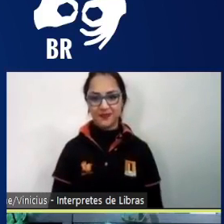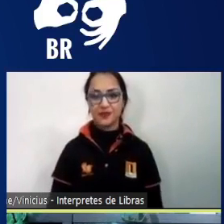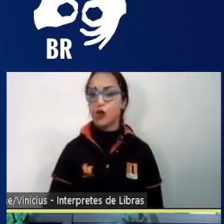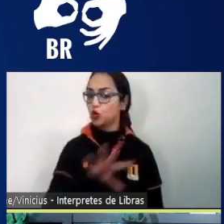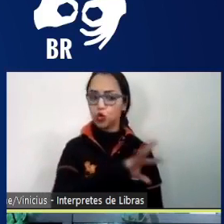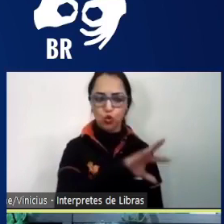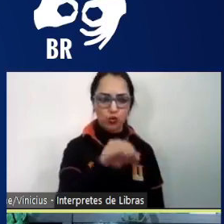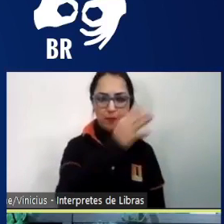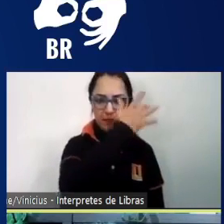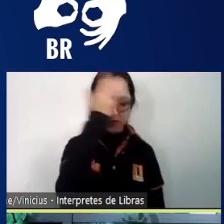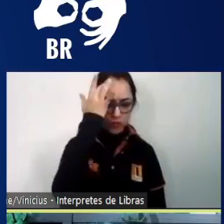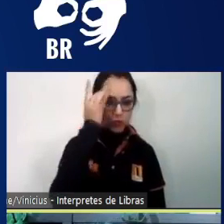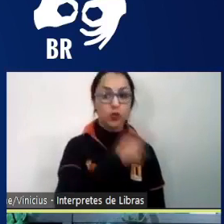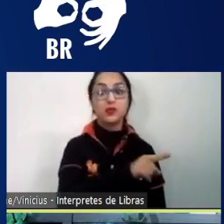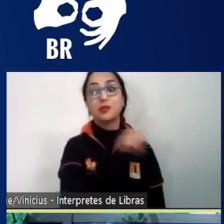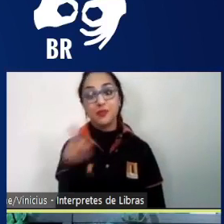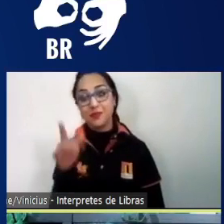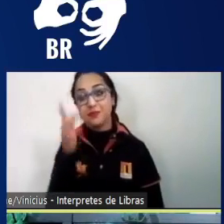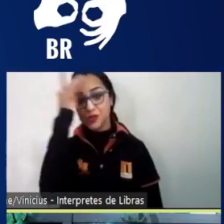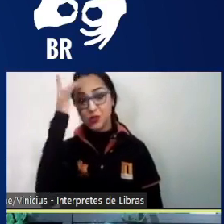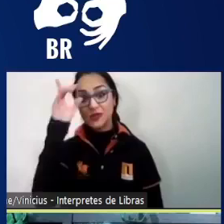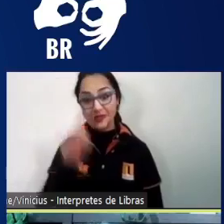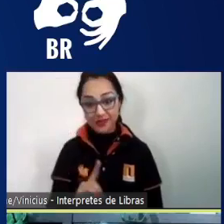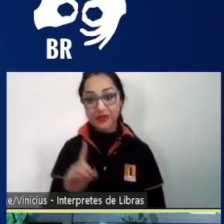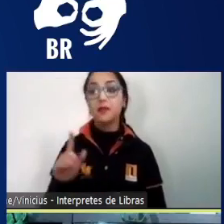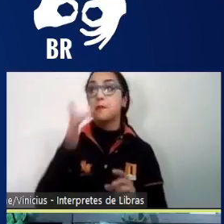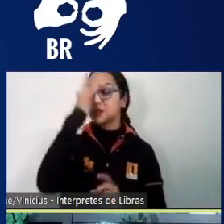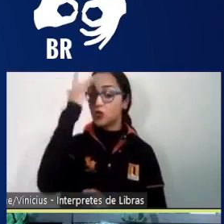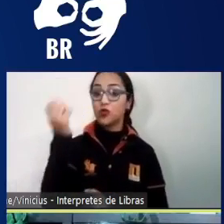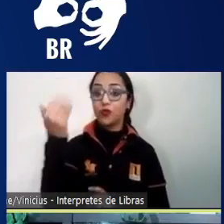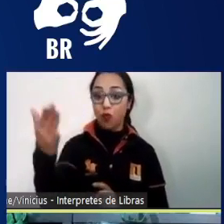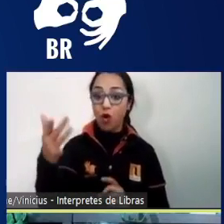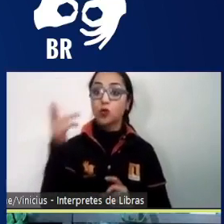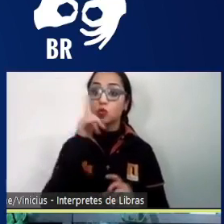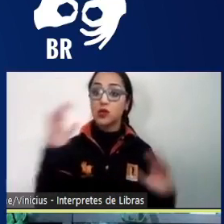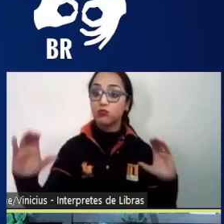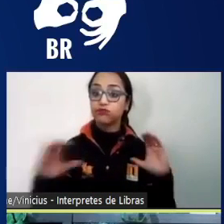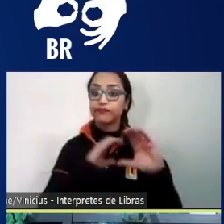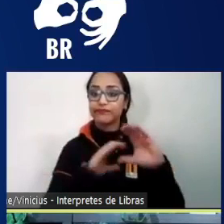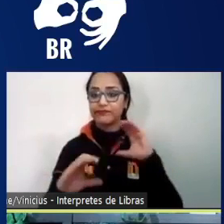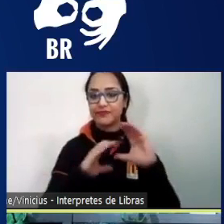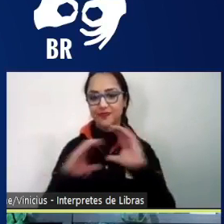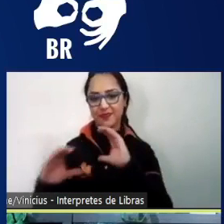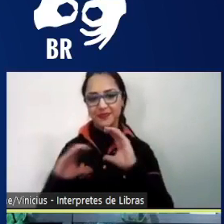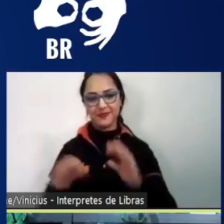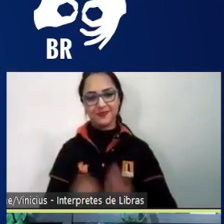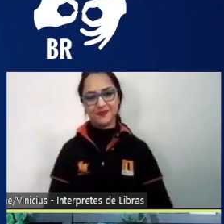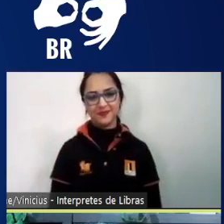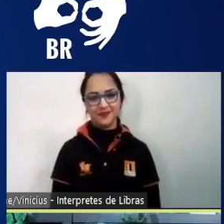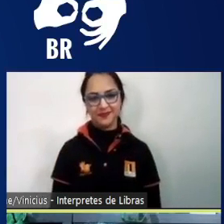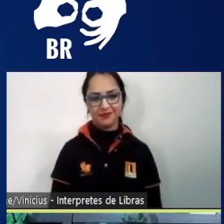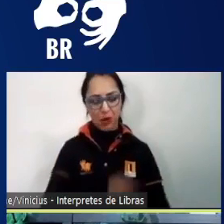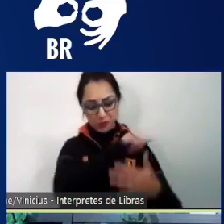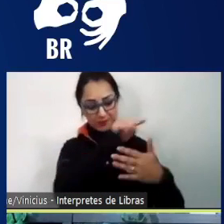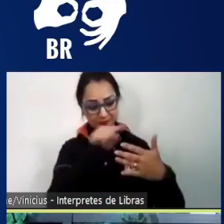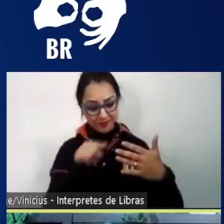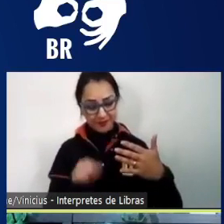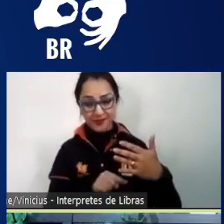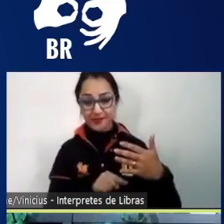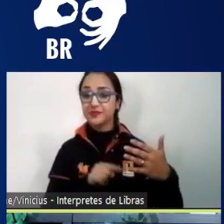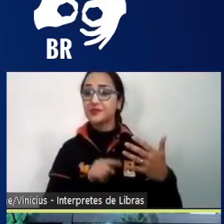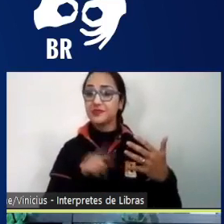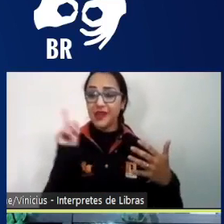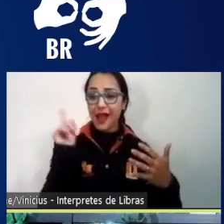um canal de escuta com o público externo. Acredito que esses pontos sejam pontos que possam contribuir para